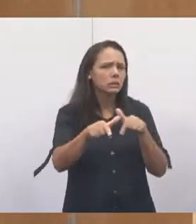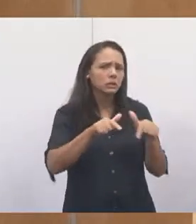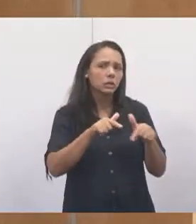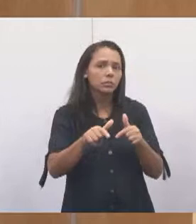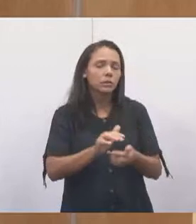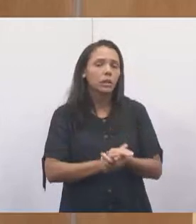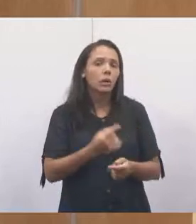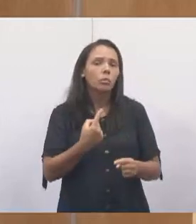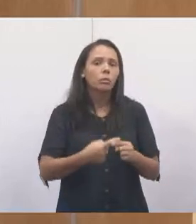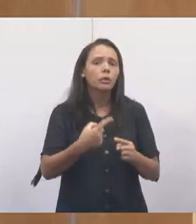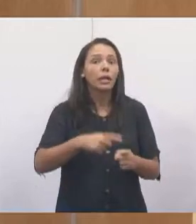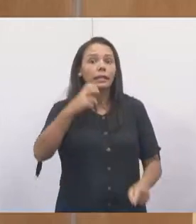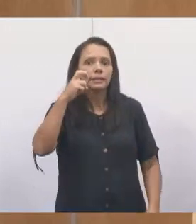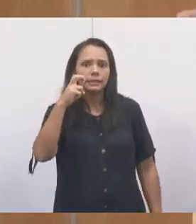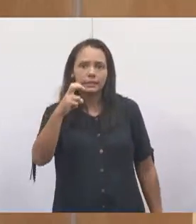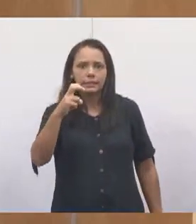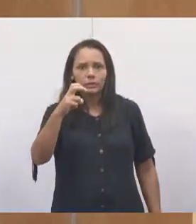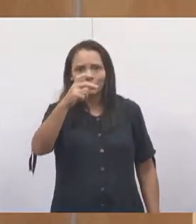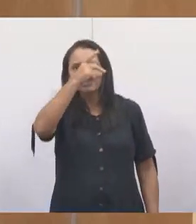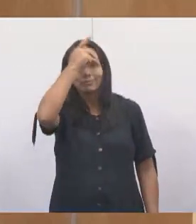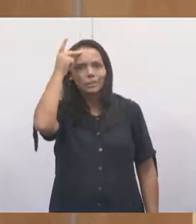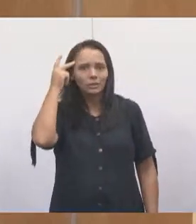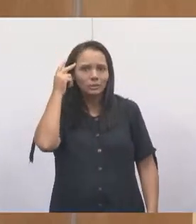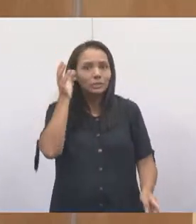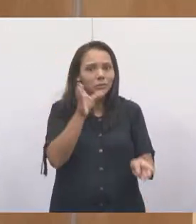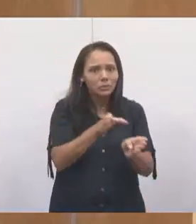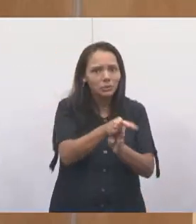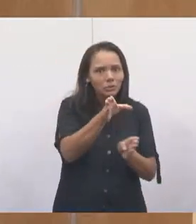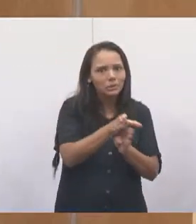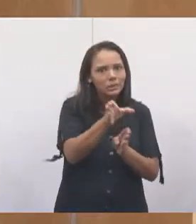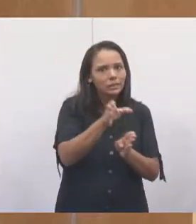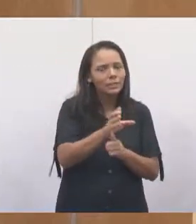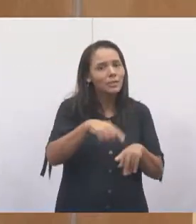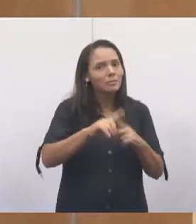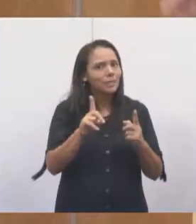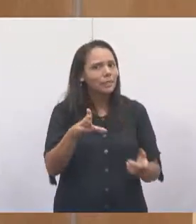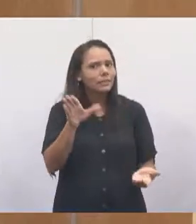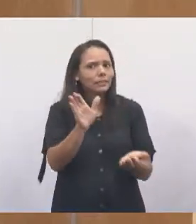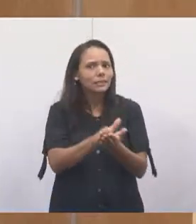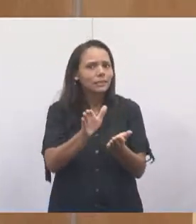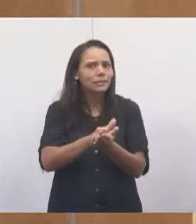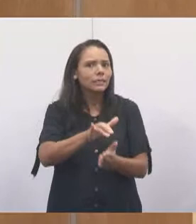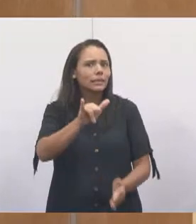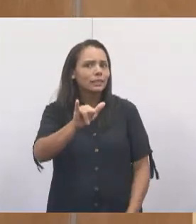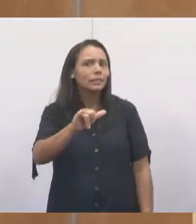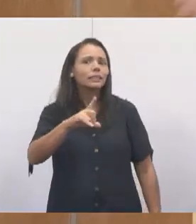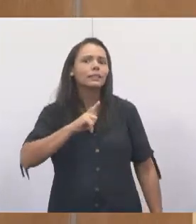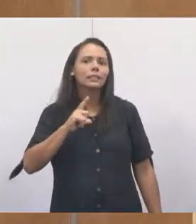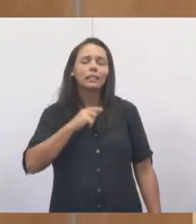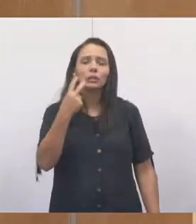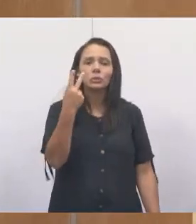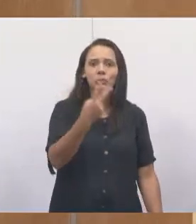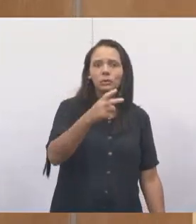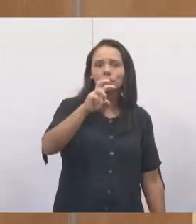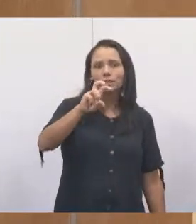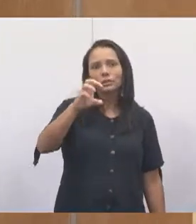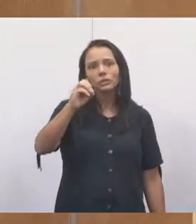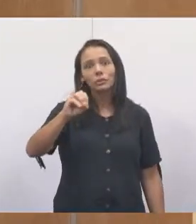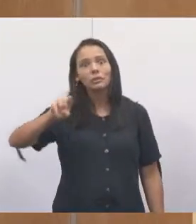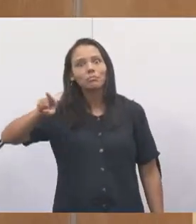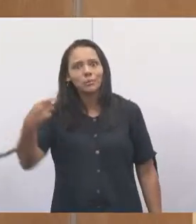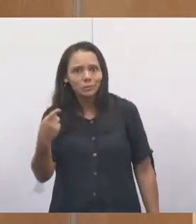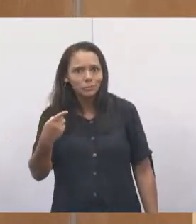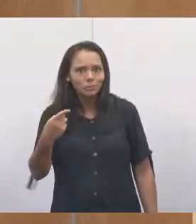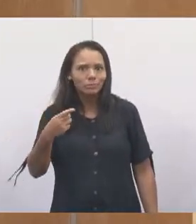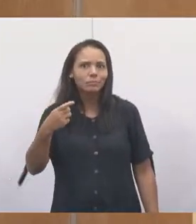251 mil pessoas. Olha que absurdo, olha só que absurdo. Temos aqui 13